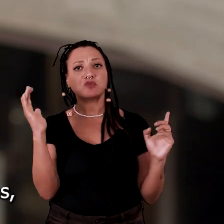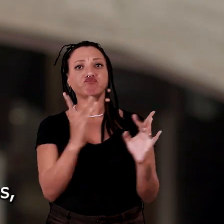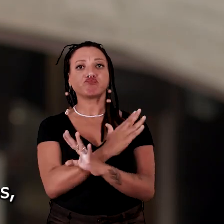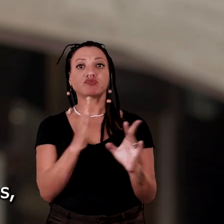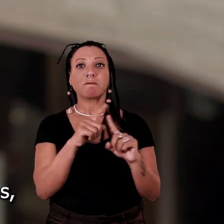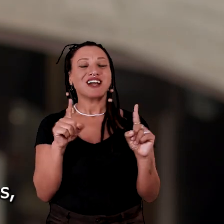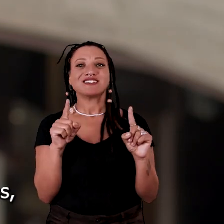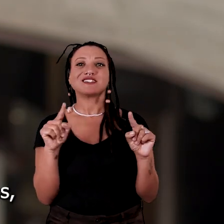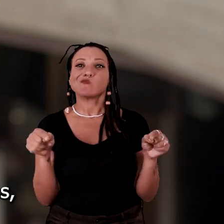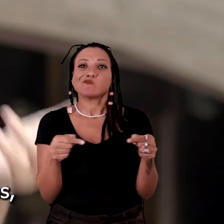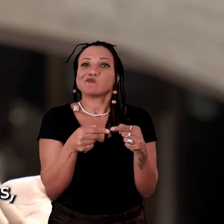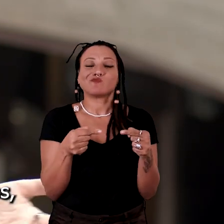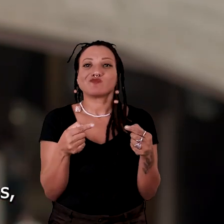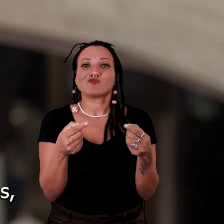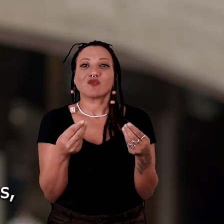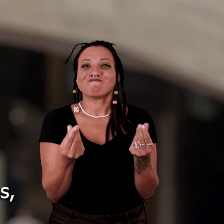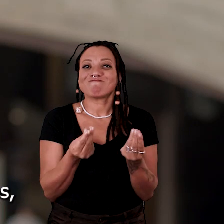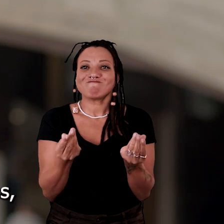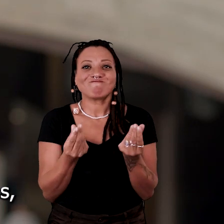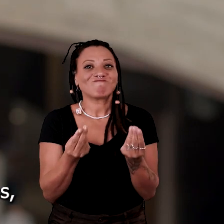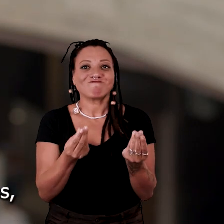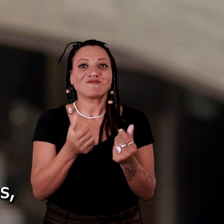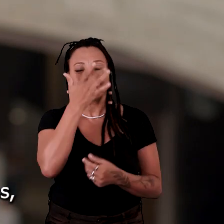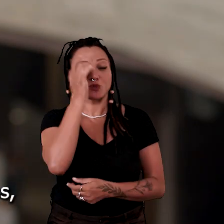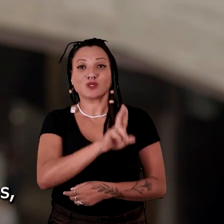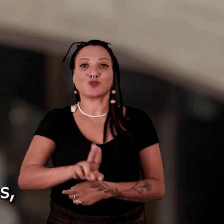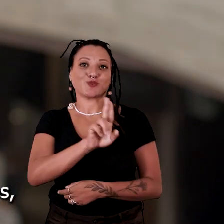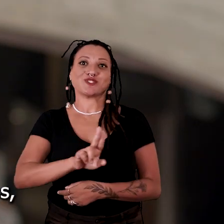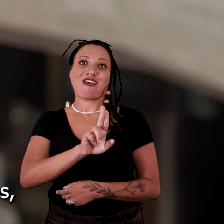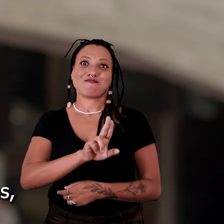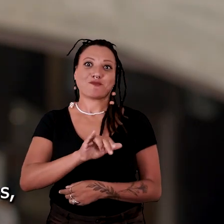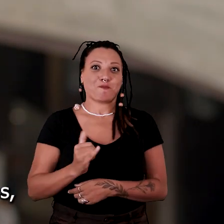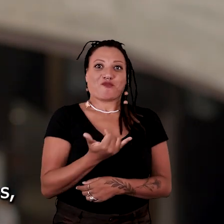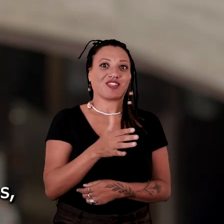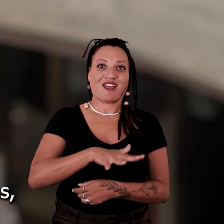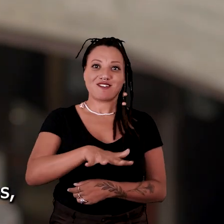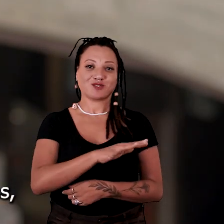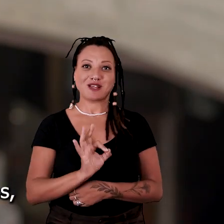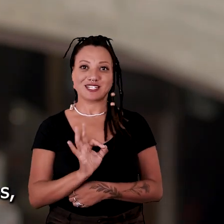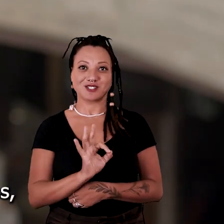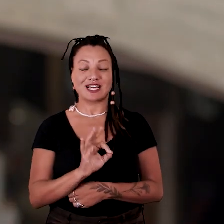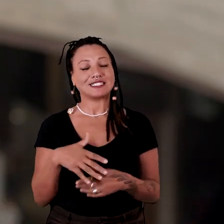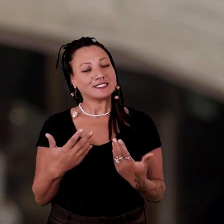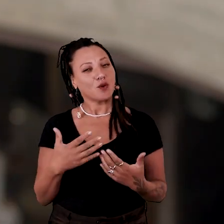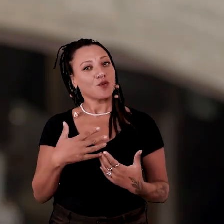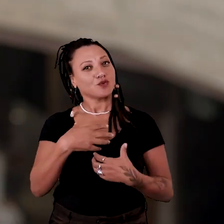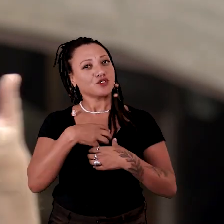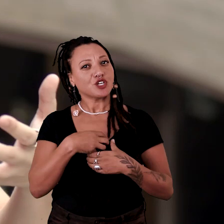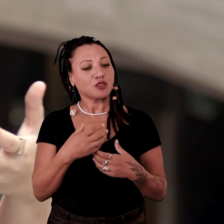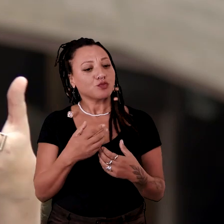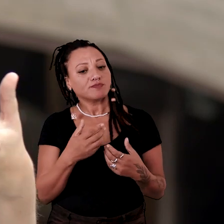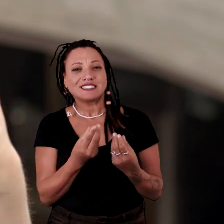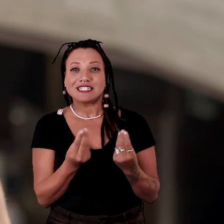eu usei a palavra armadura, tendo a consciência de toda a questão climática, dos desabamentos. Então,